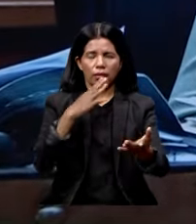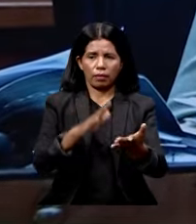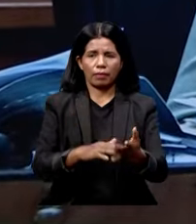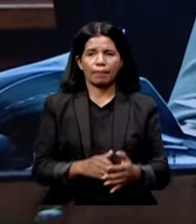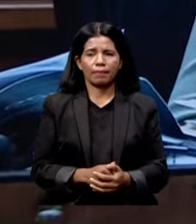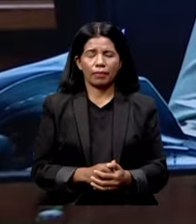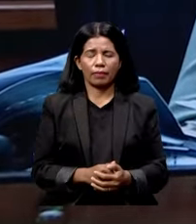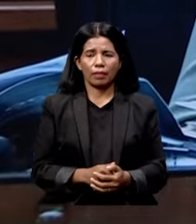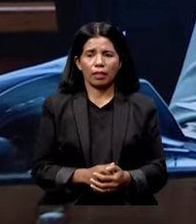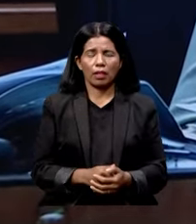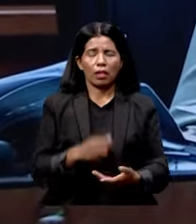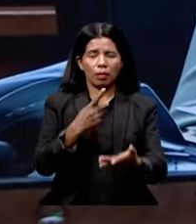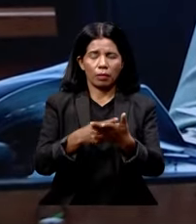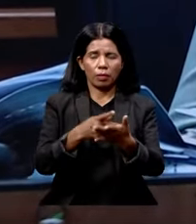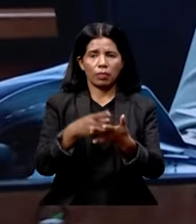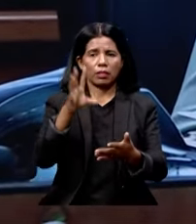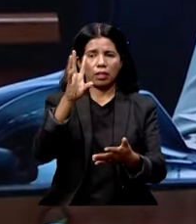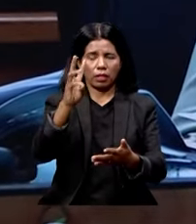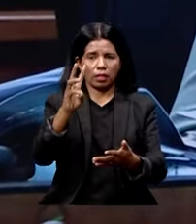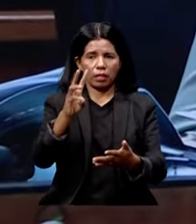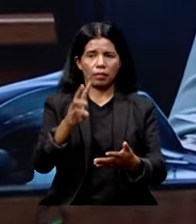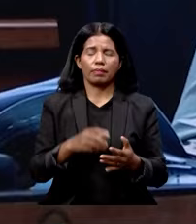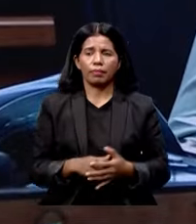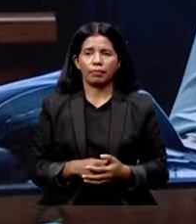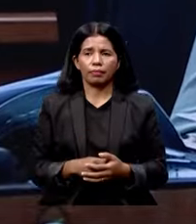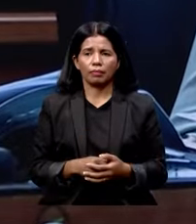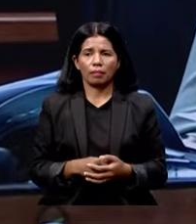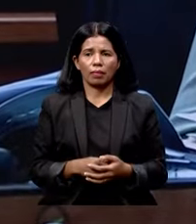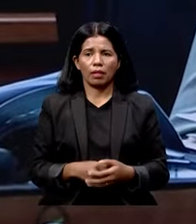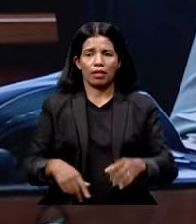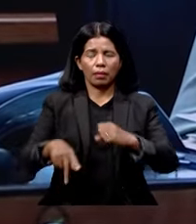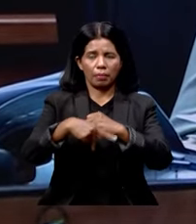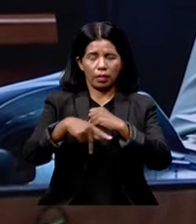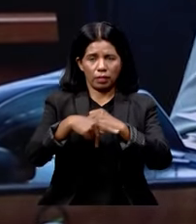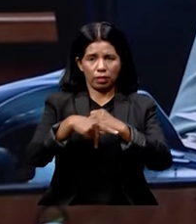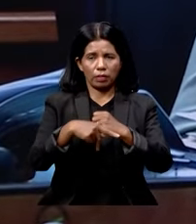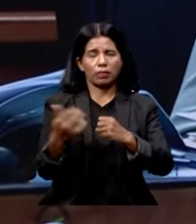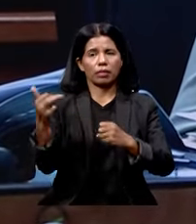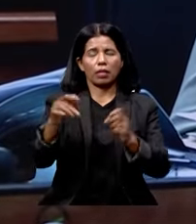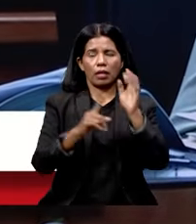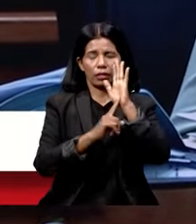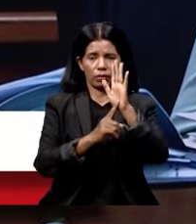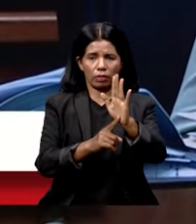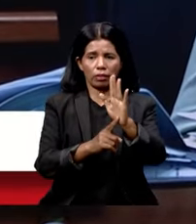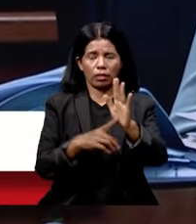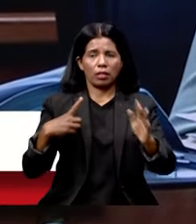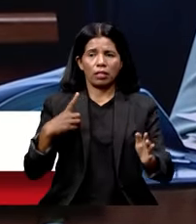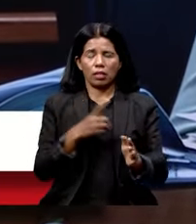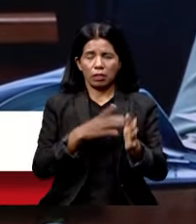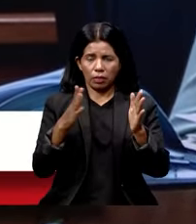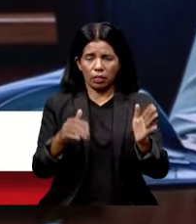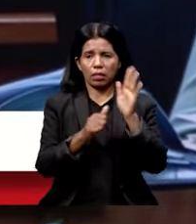Nebe, proposta nem, nebe, mas o bancada Sir Hatoi, né, Rusi Bank, deputado Sir Hatoi,